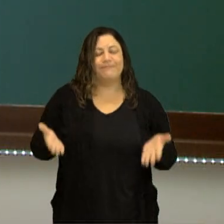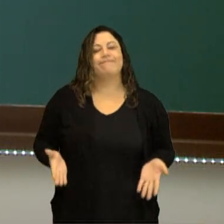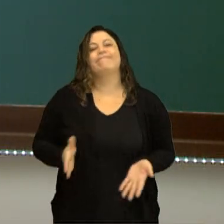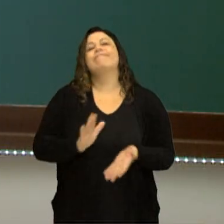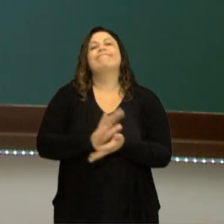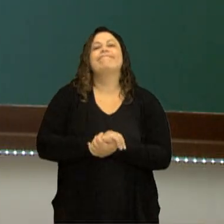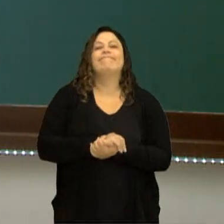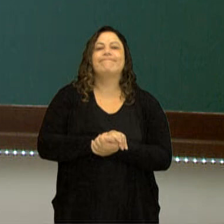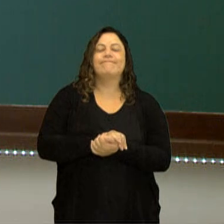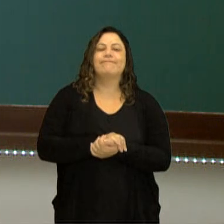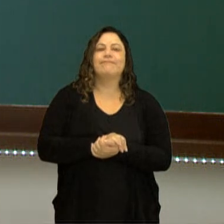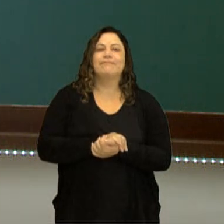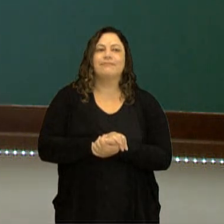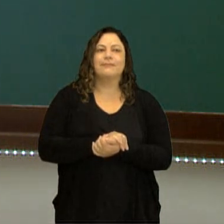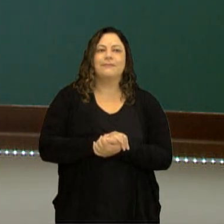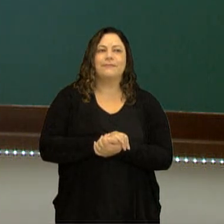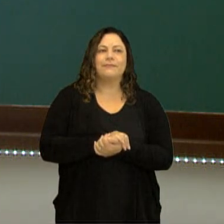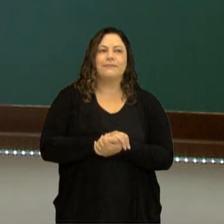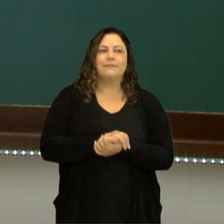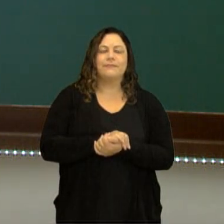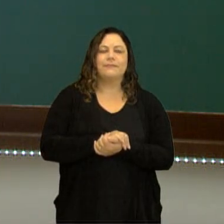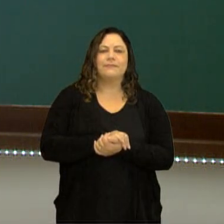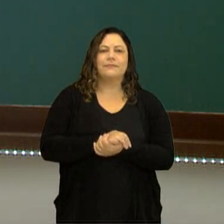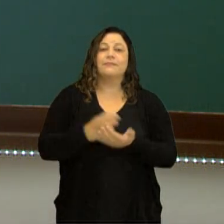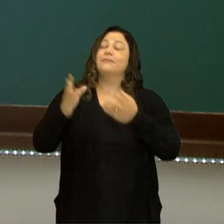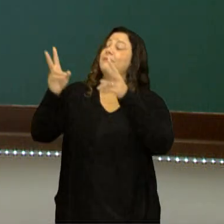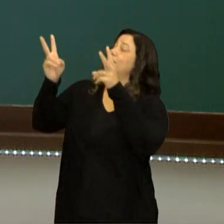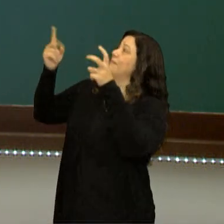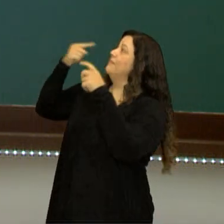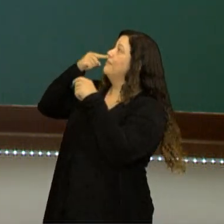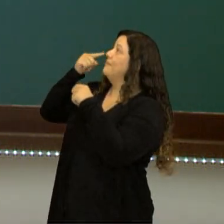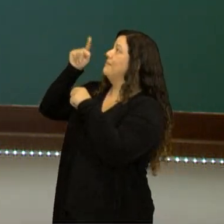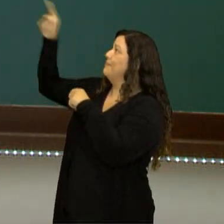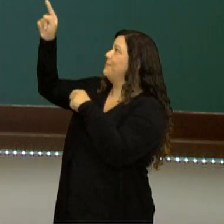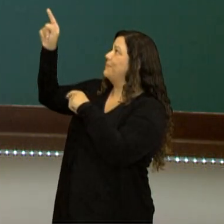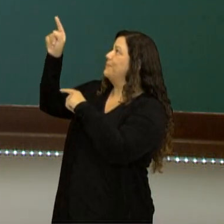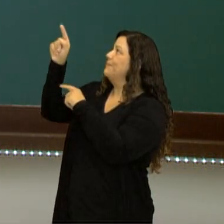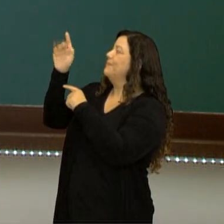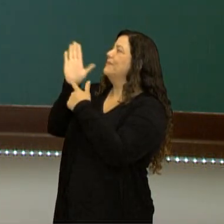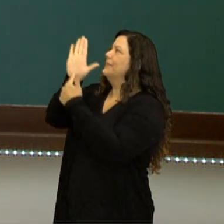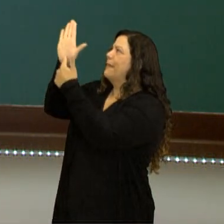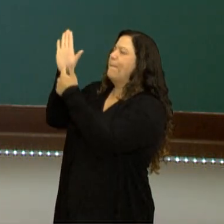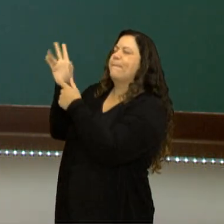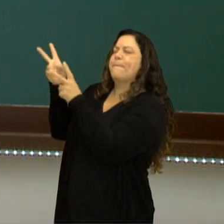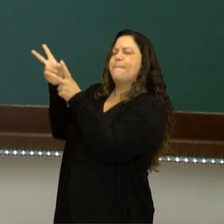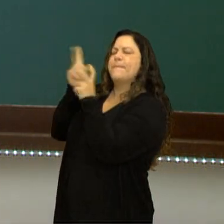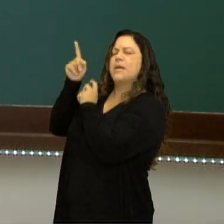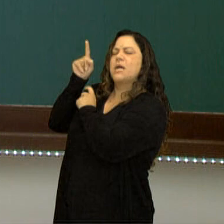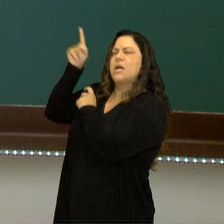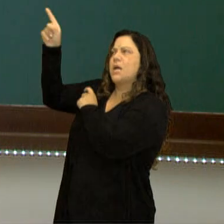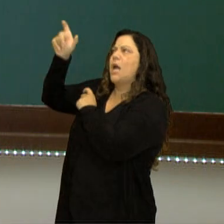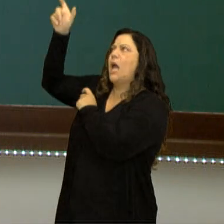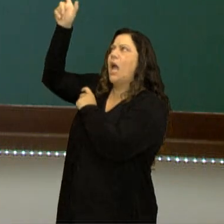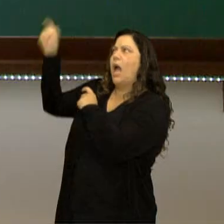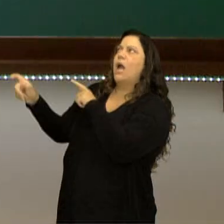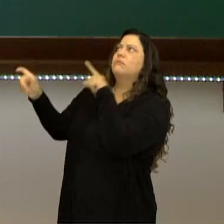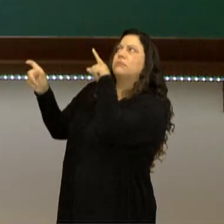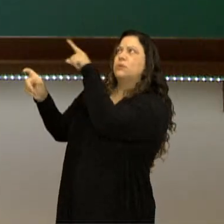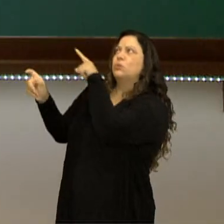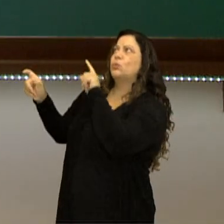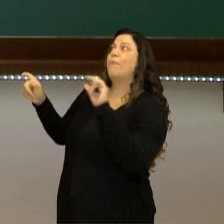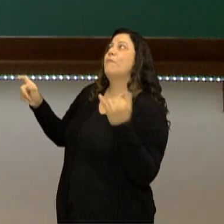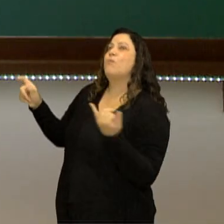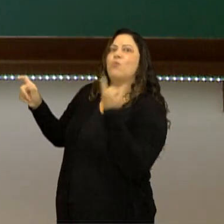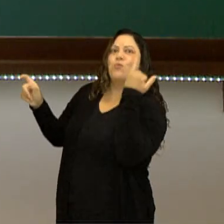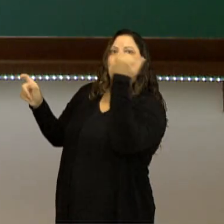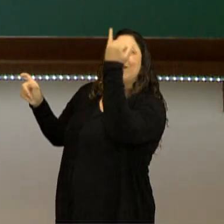atuais? E aqui a gente tem uma imagem de uma das figuras mais importantes